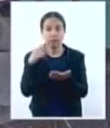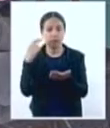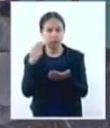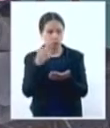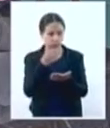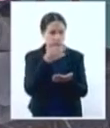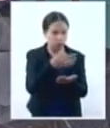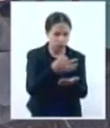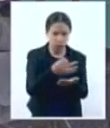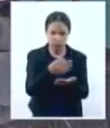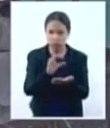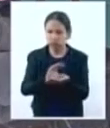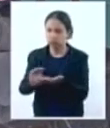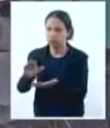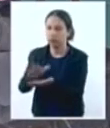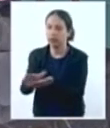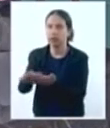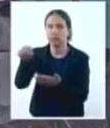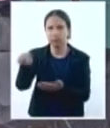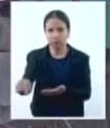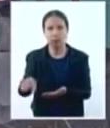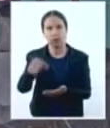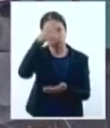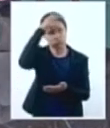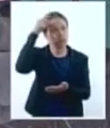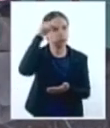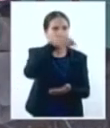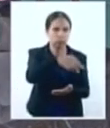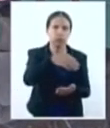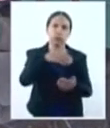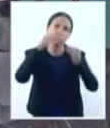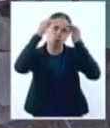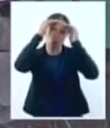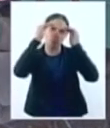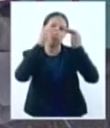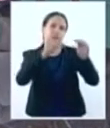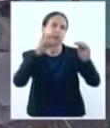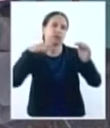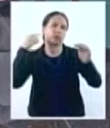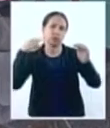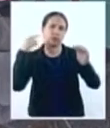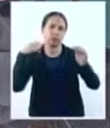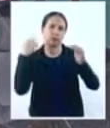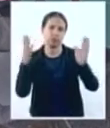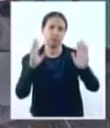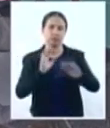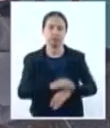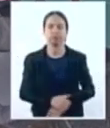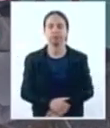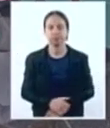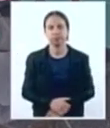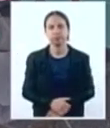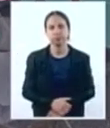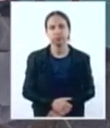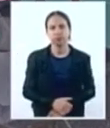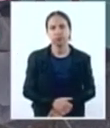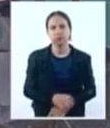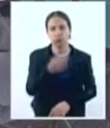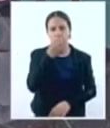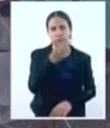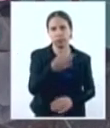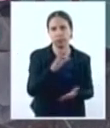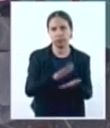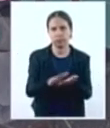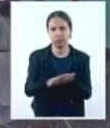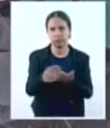do orçamento impositivo, para que o município cumpra conforme os parlamentares aqui direcionarem as verbas. Uhum. Vereador, o projeto aí está